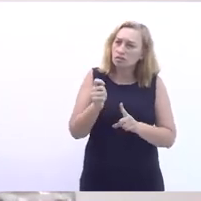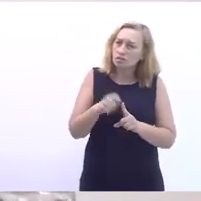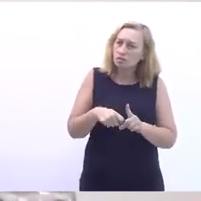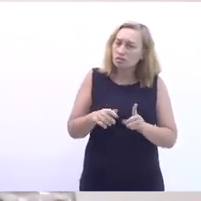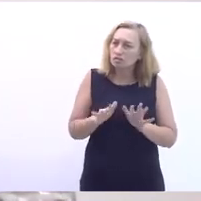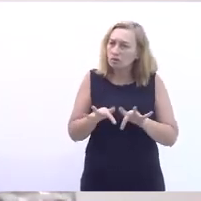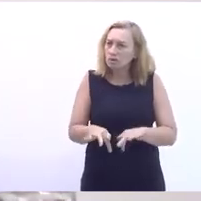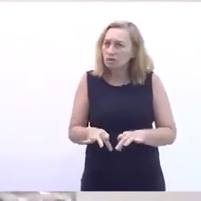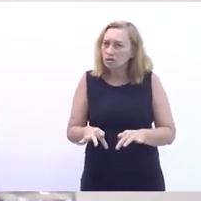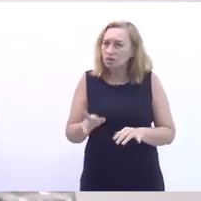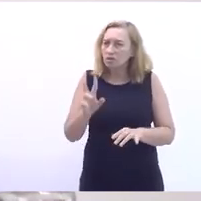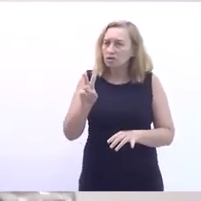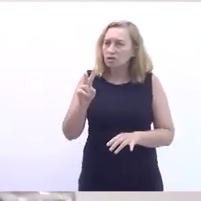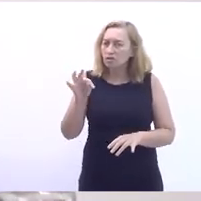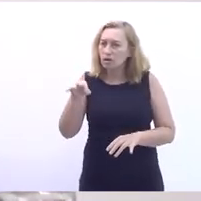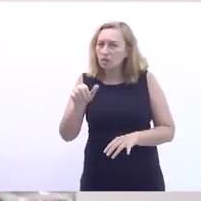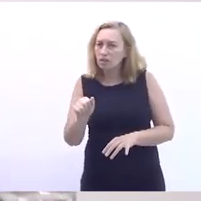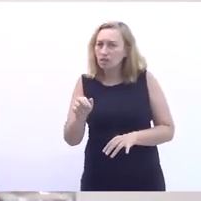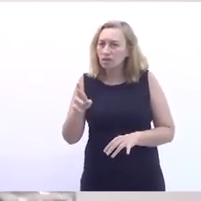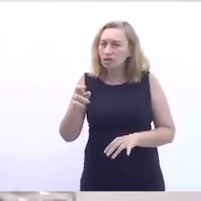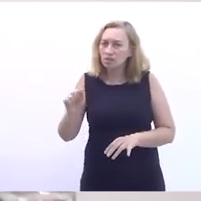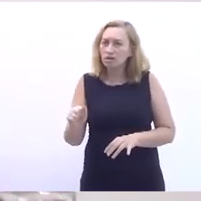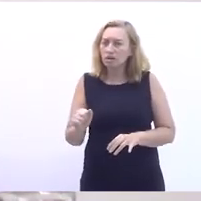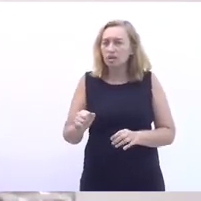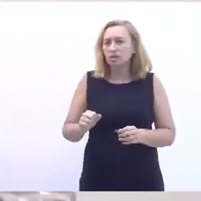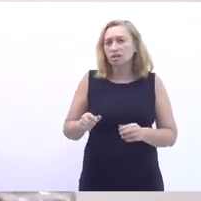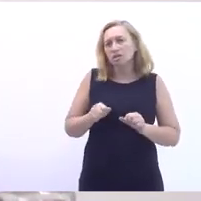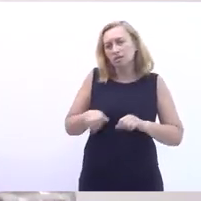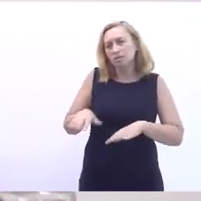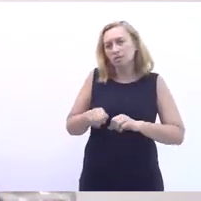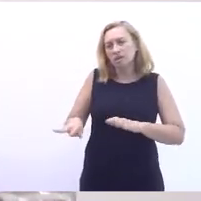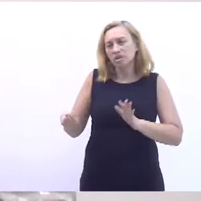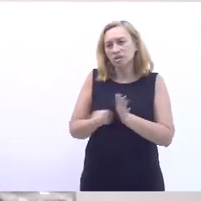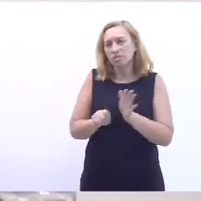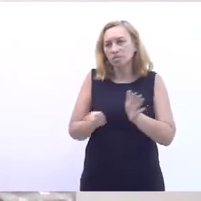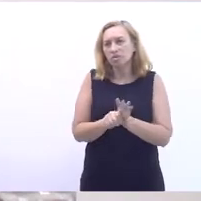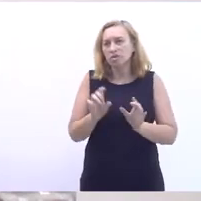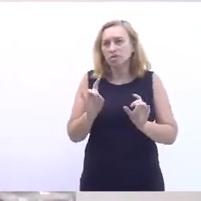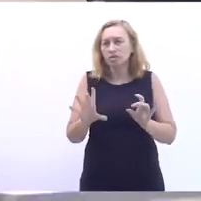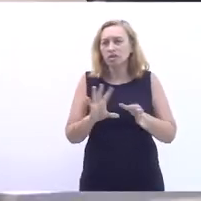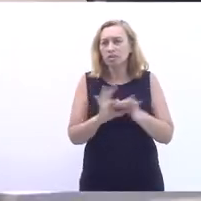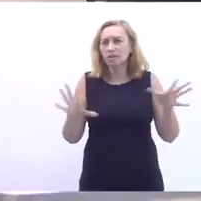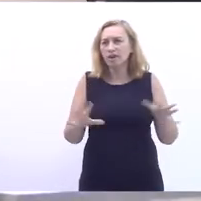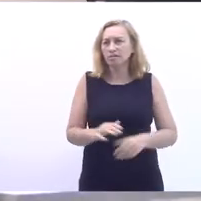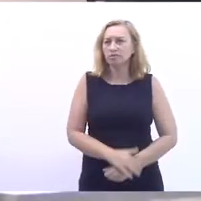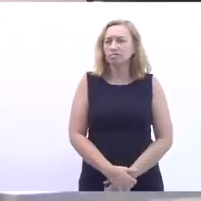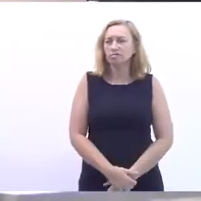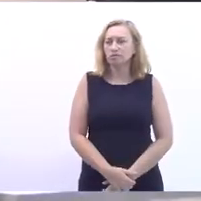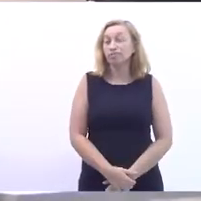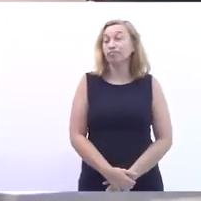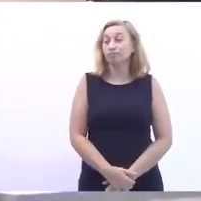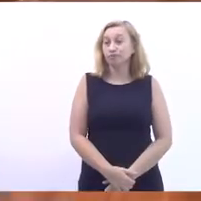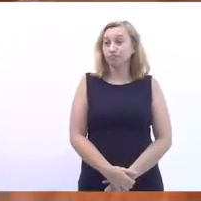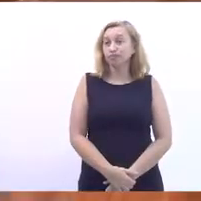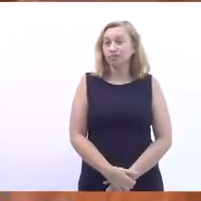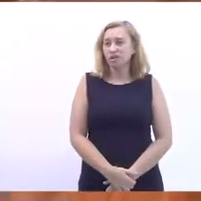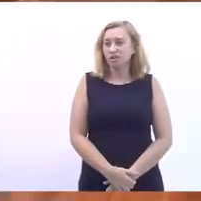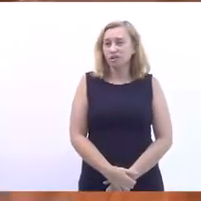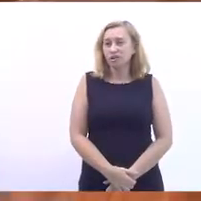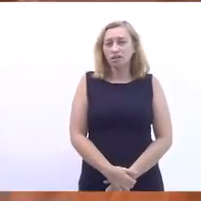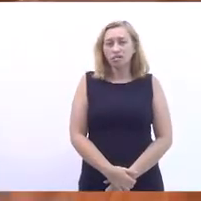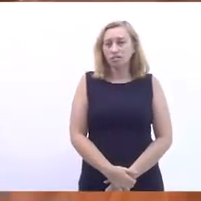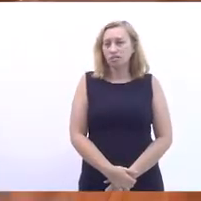Volta Redonda que a gente faça Nossa marcha da maconha e essa escadeira boa Matias